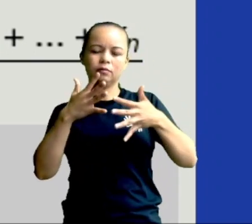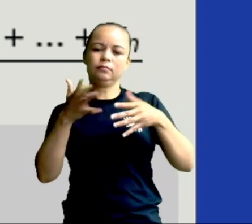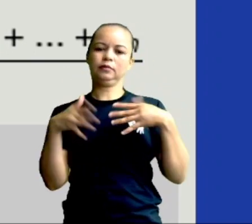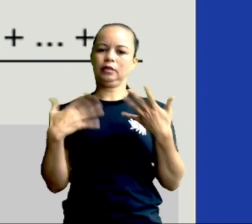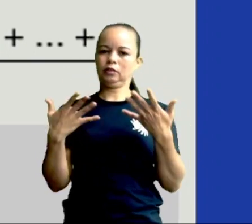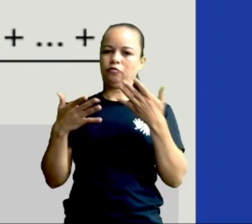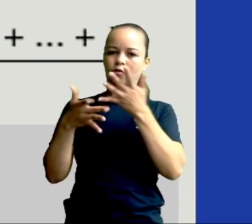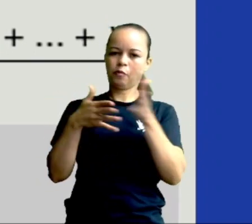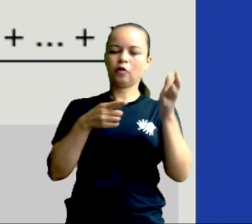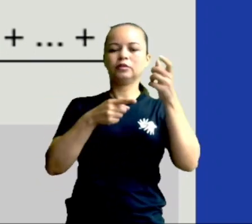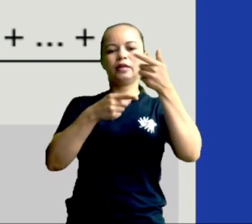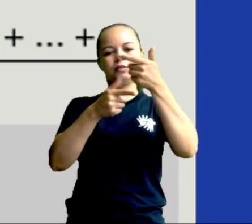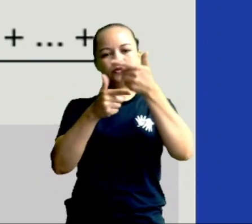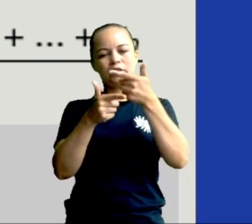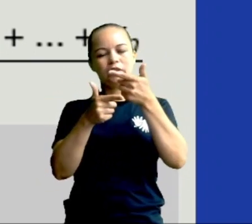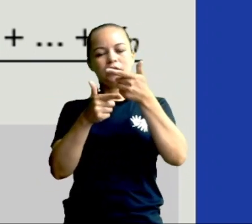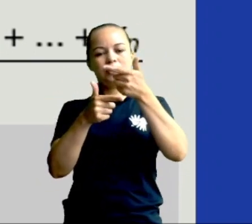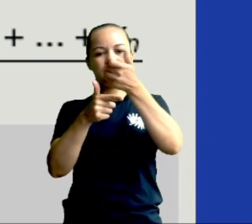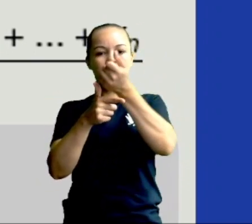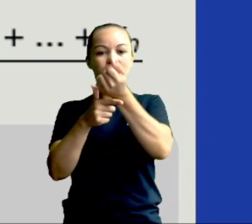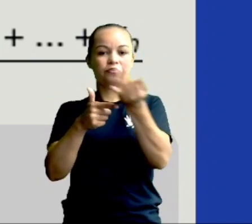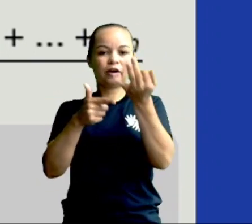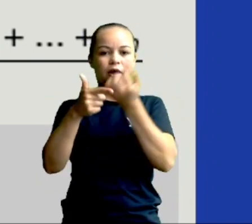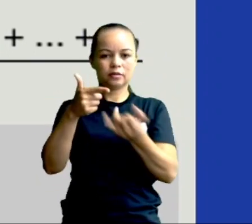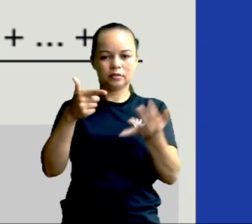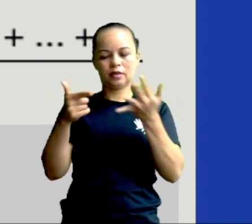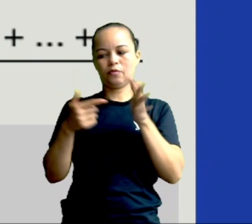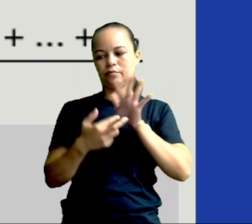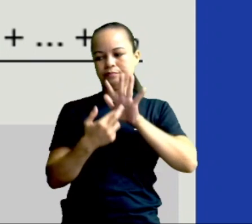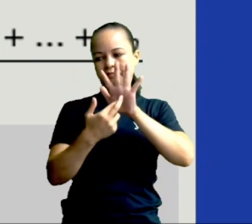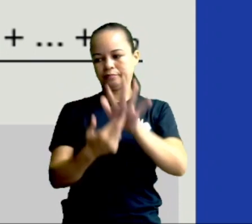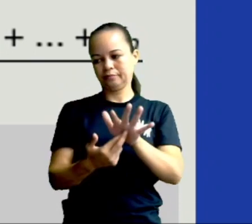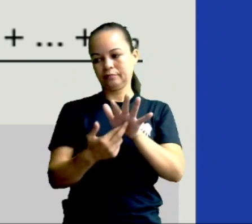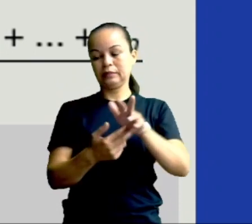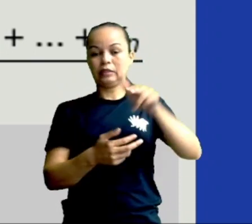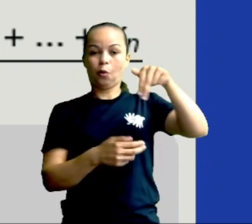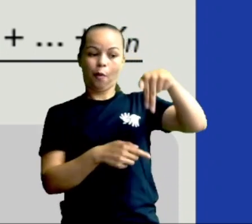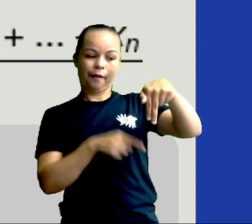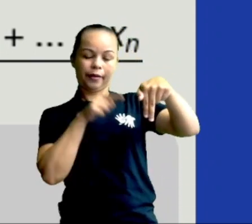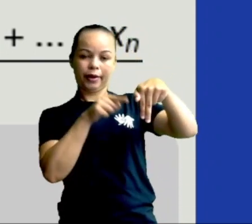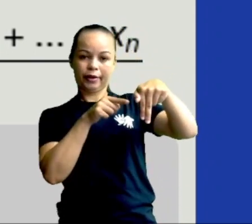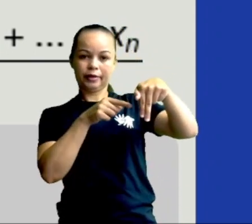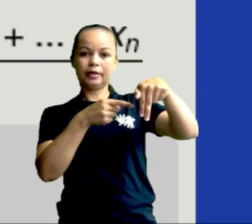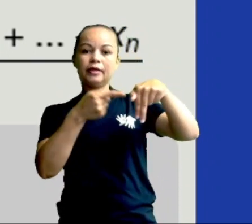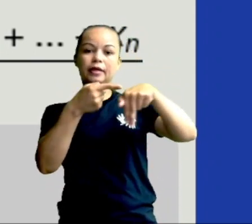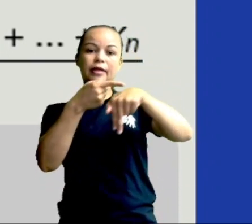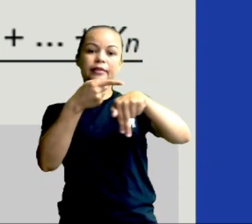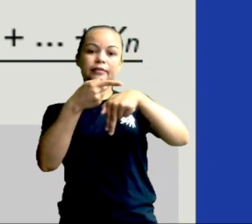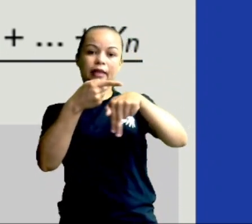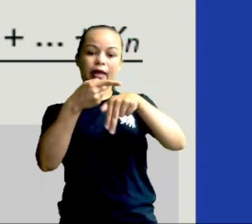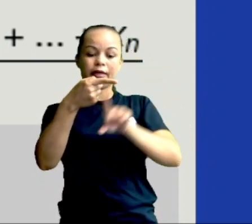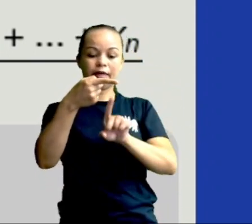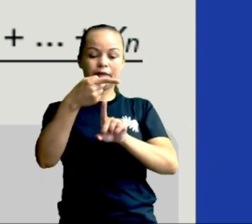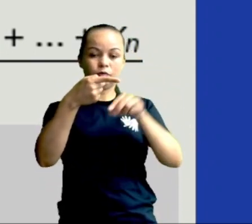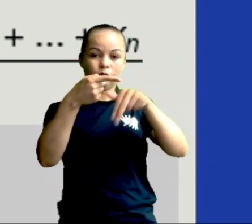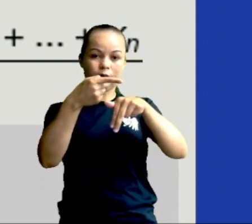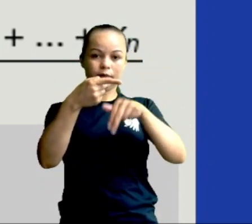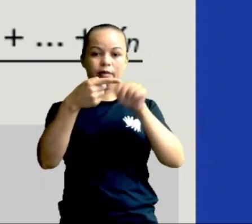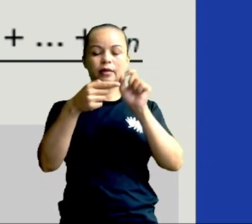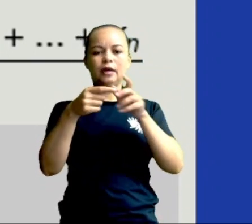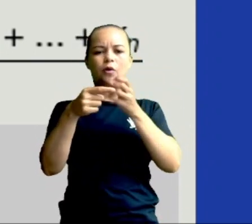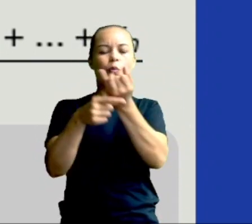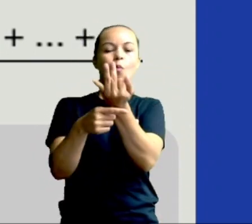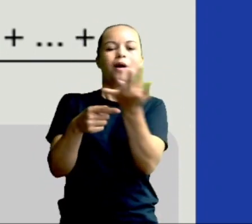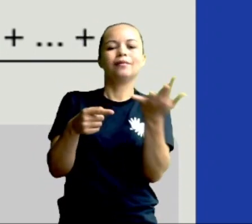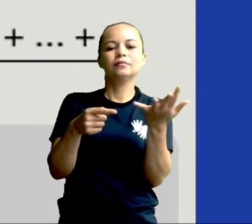tá? A fórmula ela é representada assim. Então, o n está lá no denominador, é a quantidade de